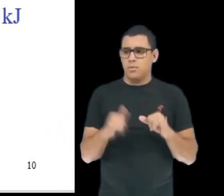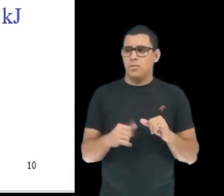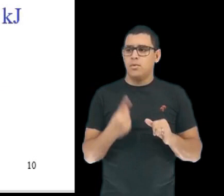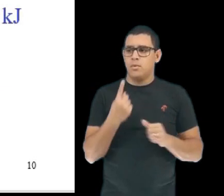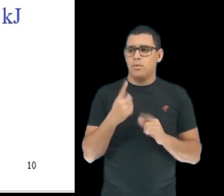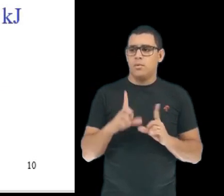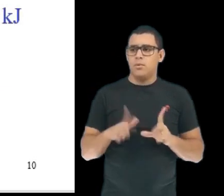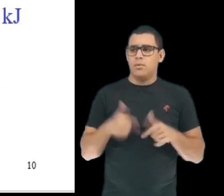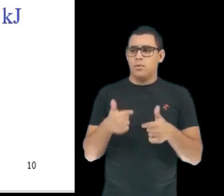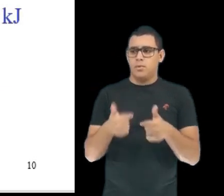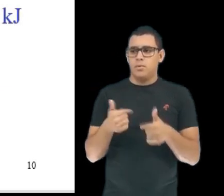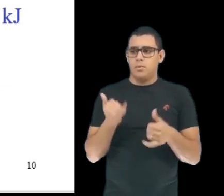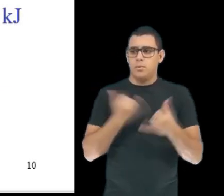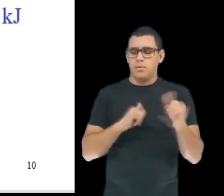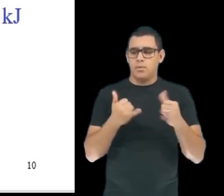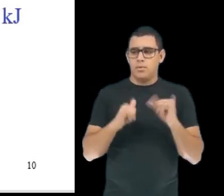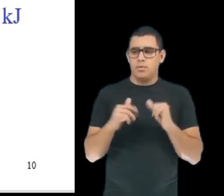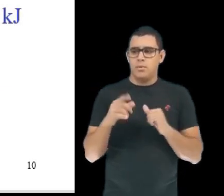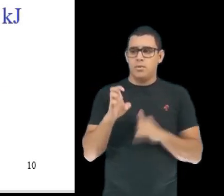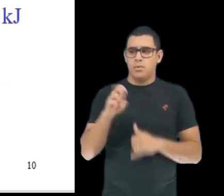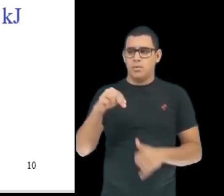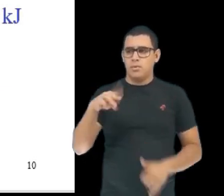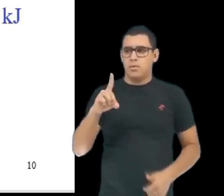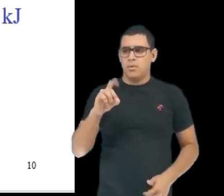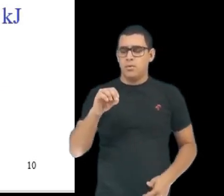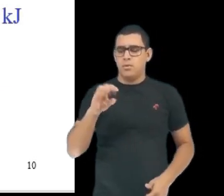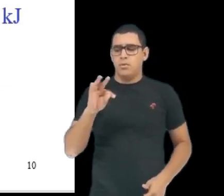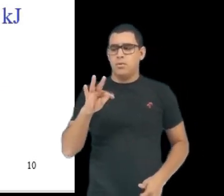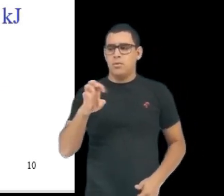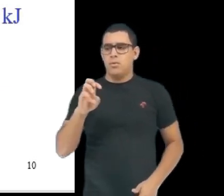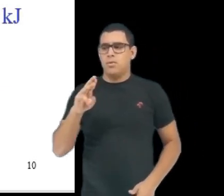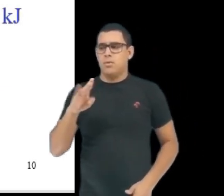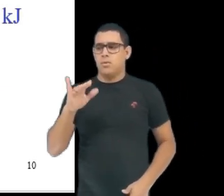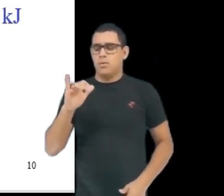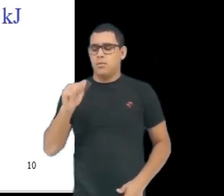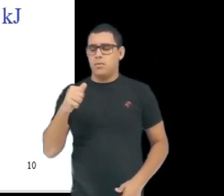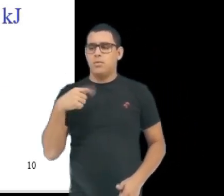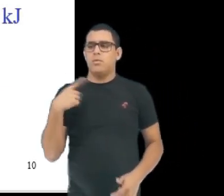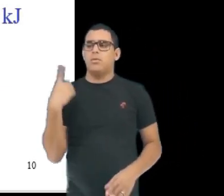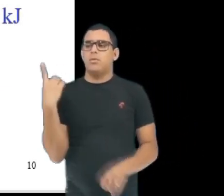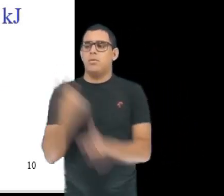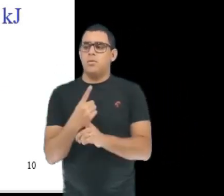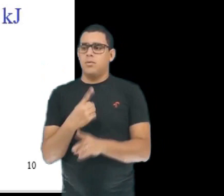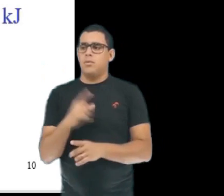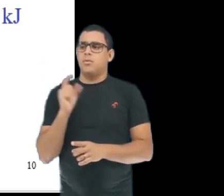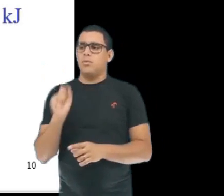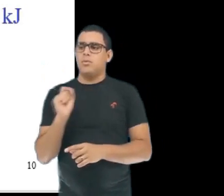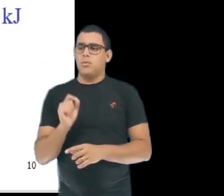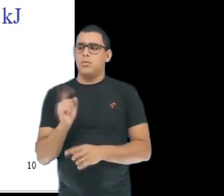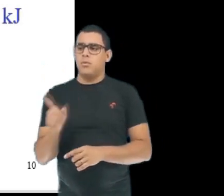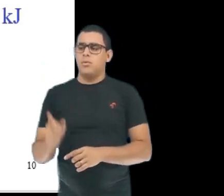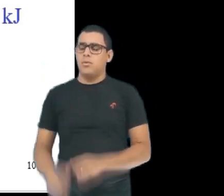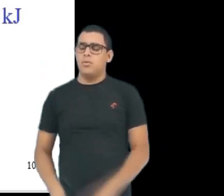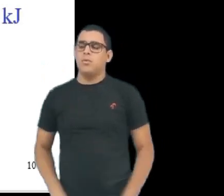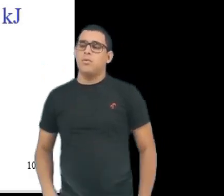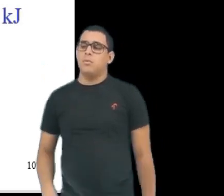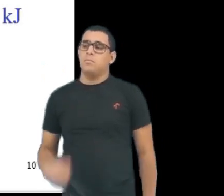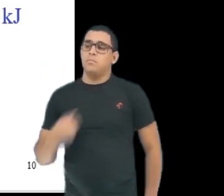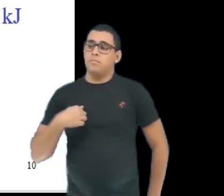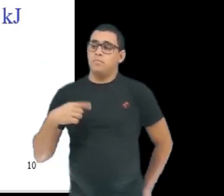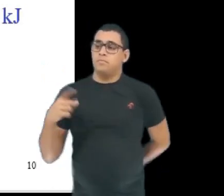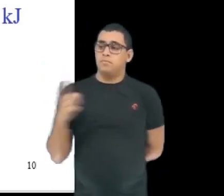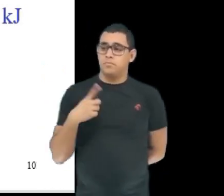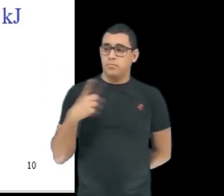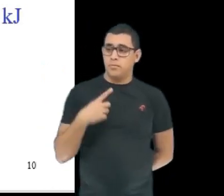em equações químicas, uma reação ela é endotérmica, como é que a gente identifica? E aqui nós temos um